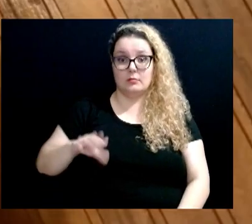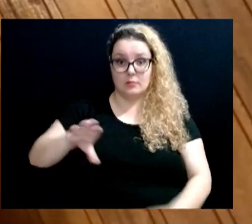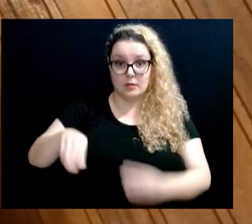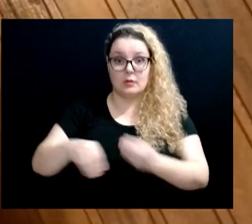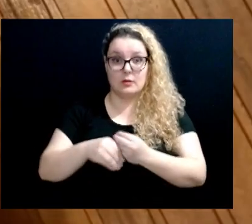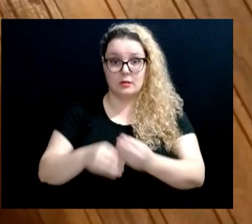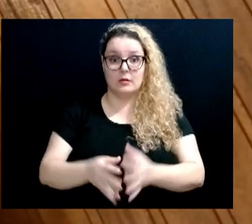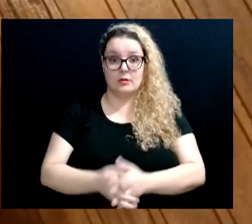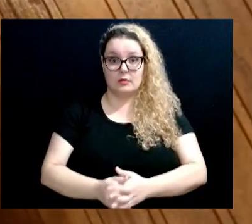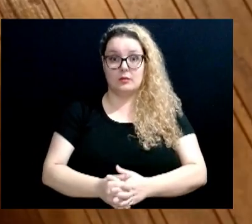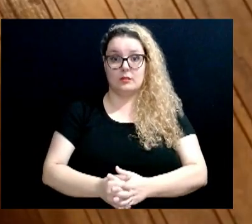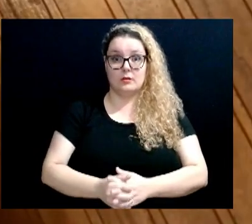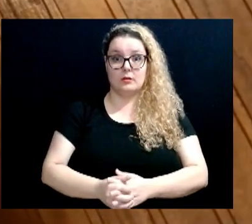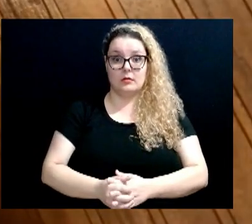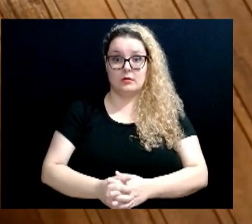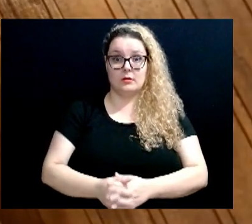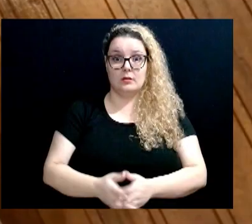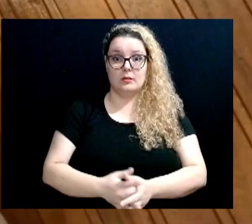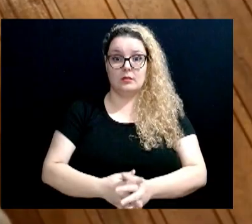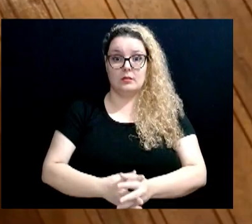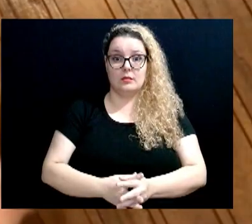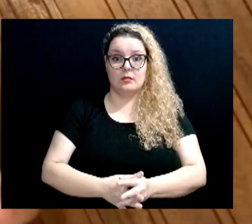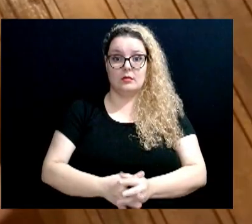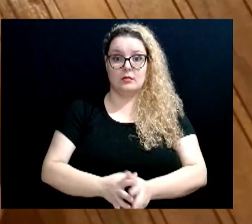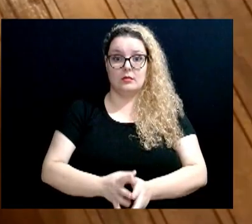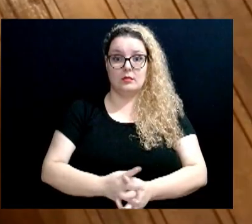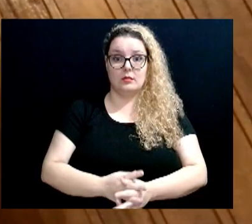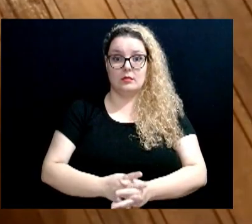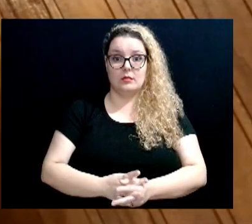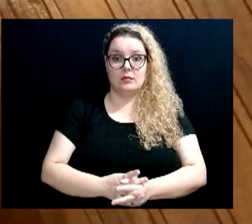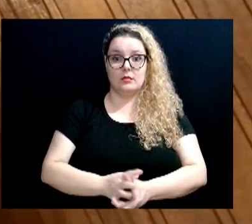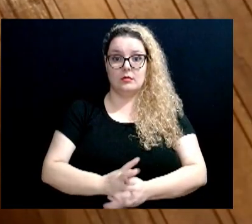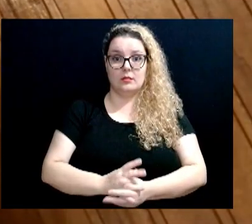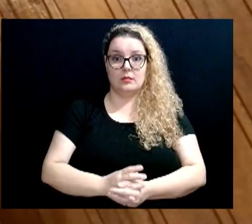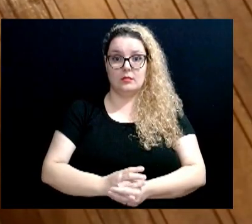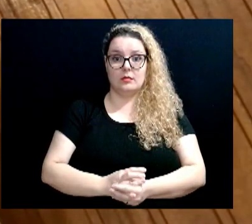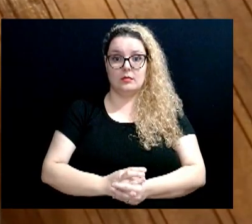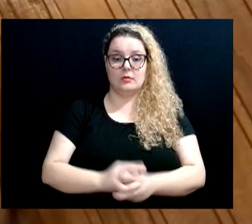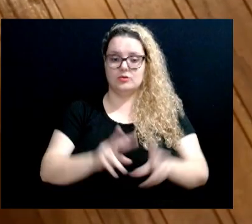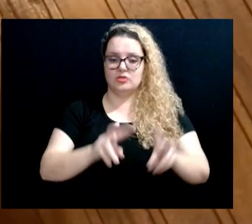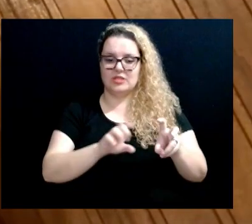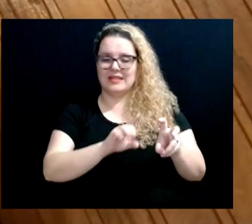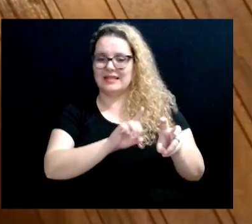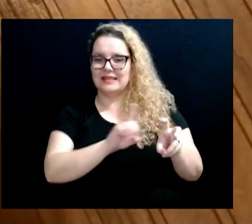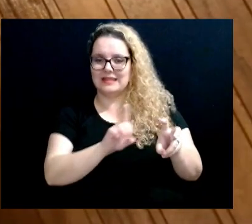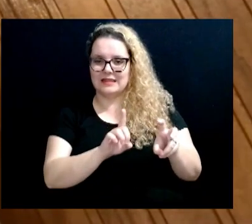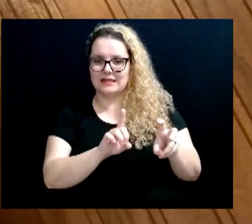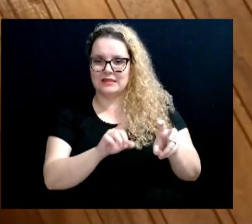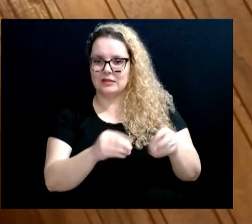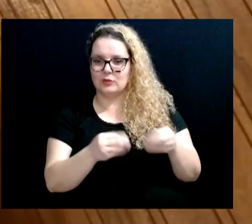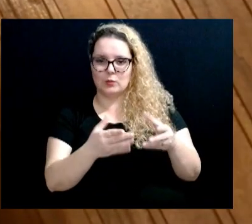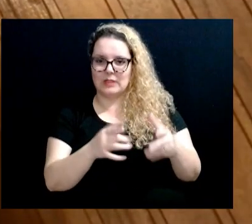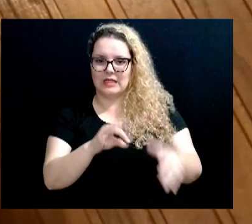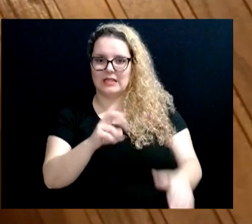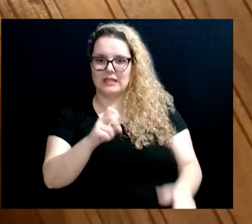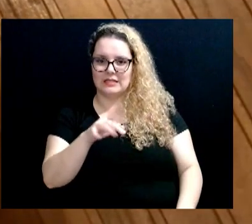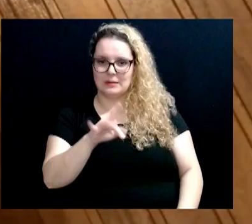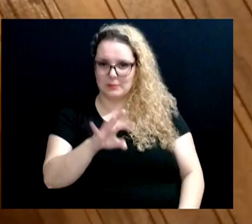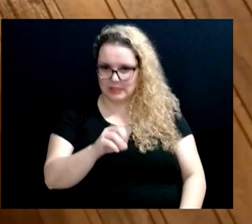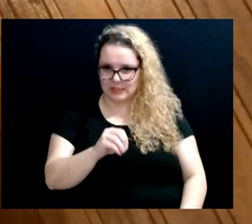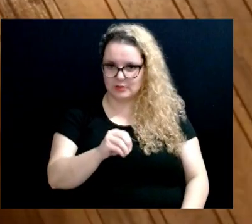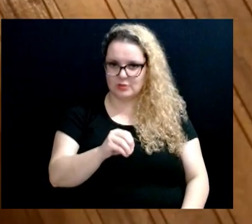questão dessa de não dar trabalho, de se ausentar de qualquer